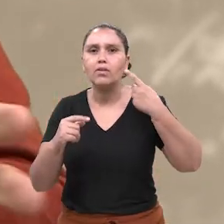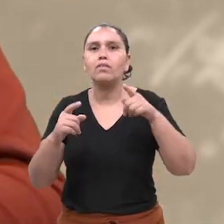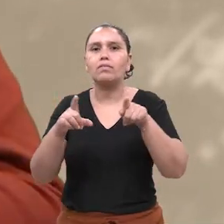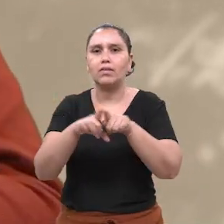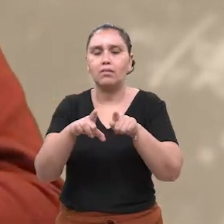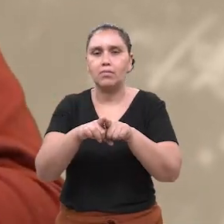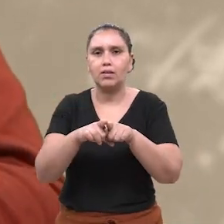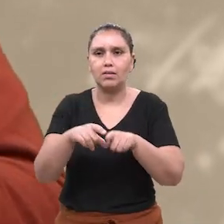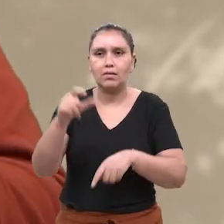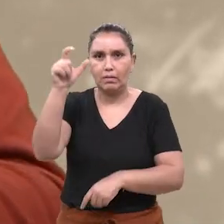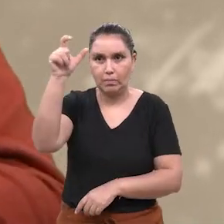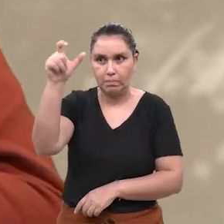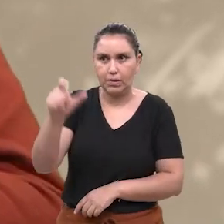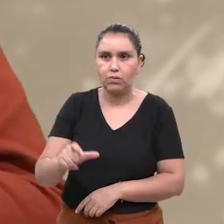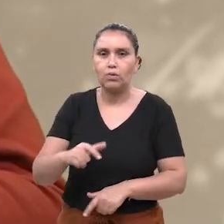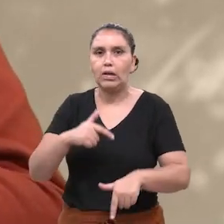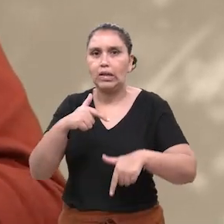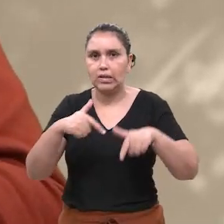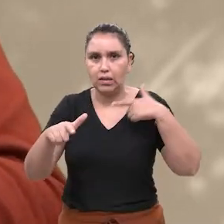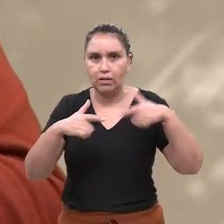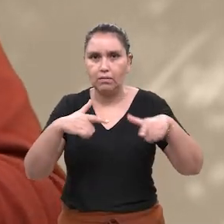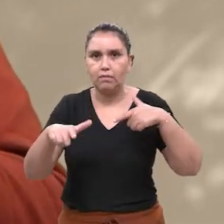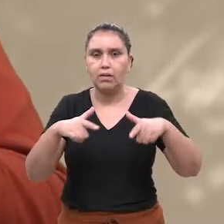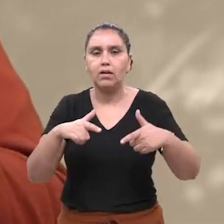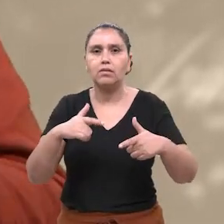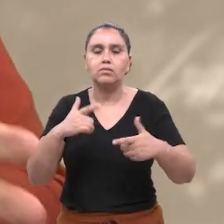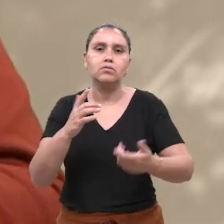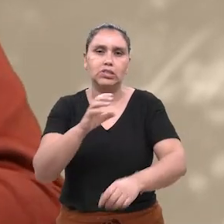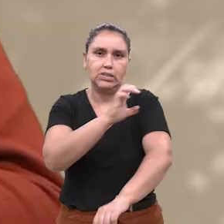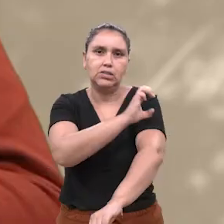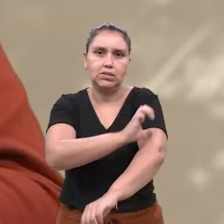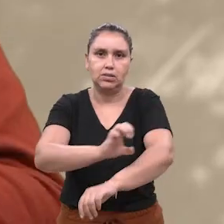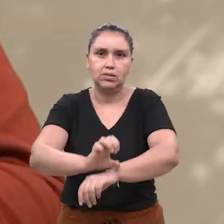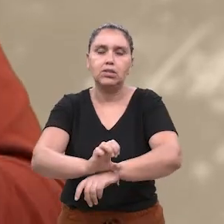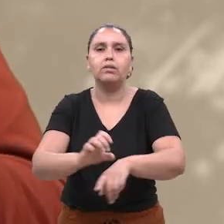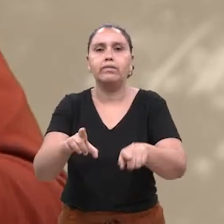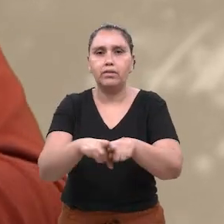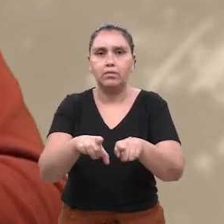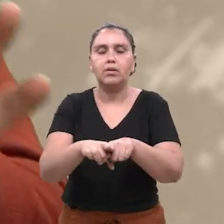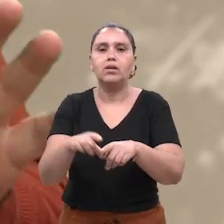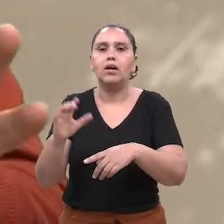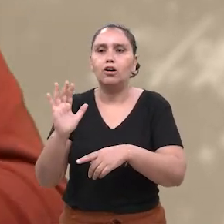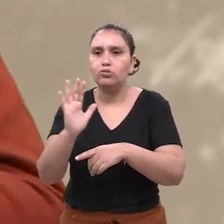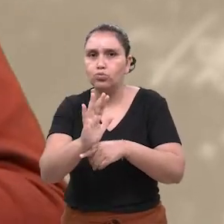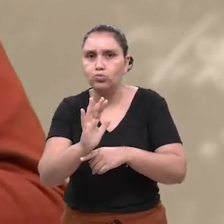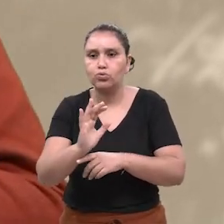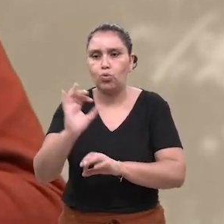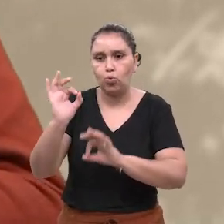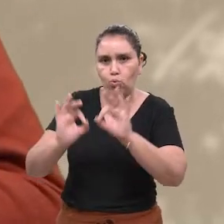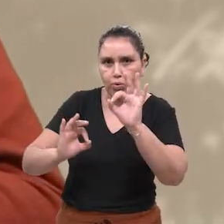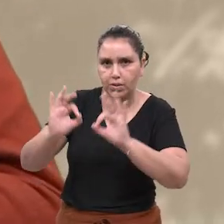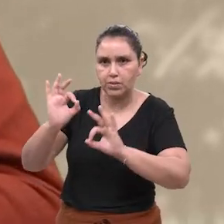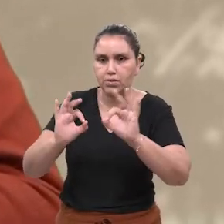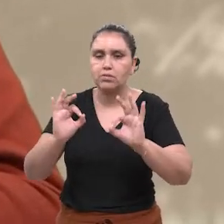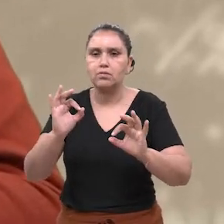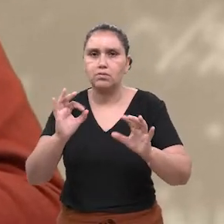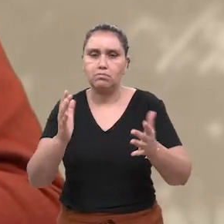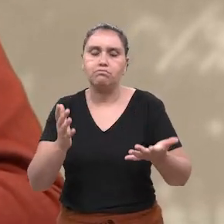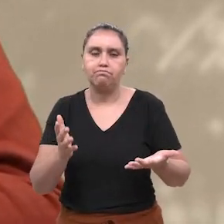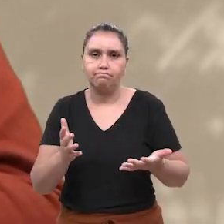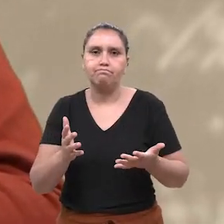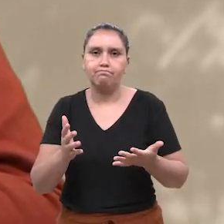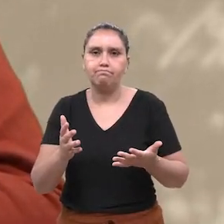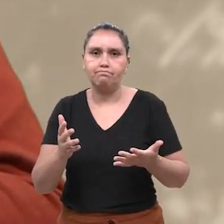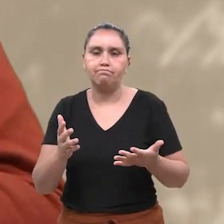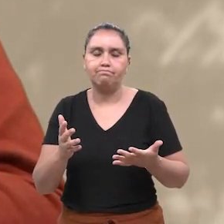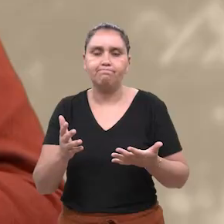a emprestar assessor e alguns funcionários da casa, alguns estagiários que também, sem a gente forçar, se